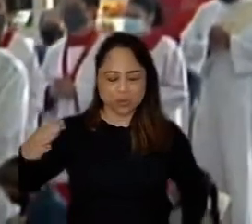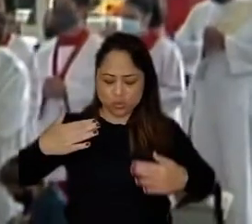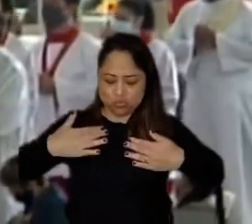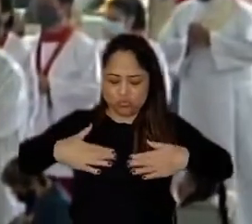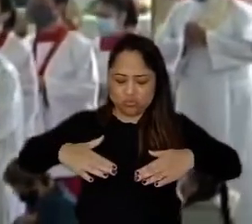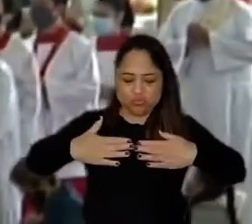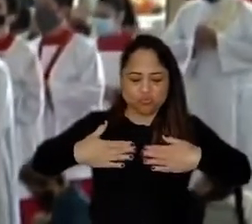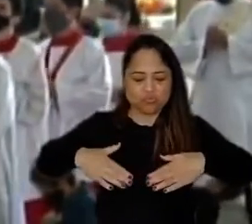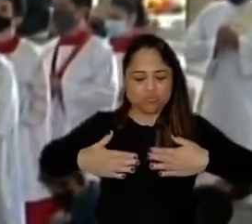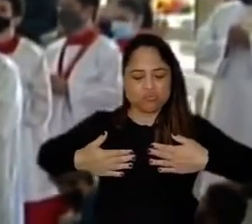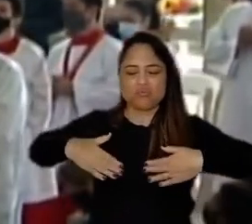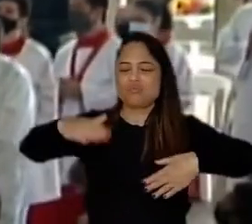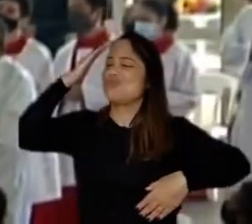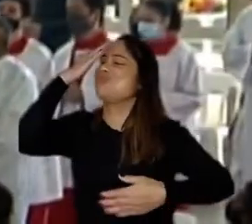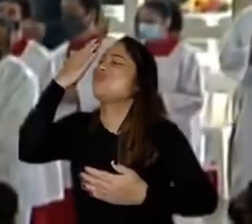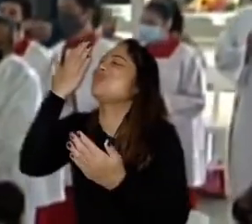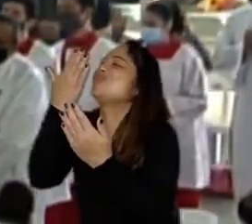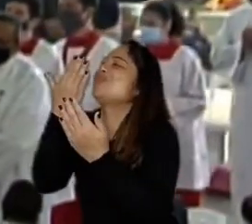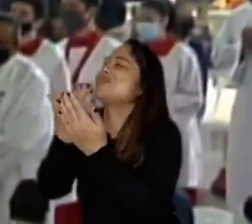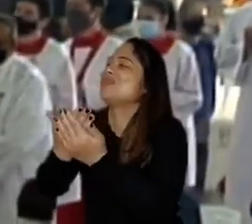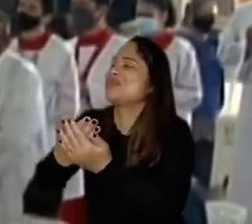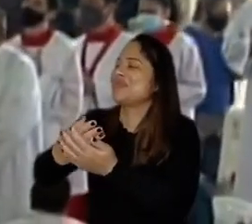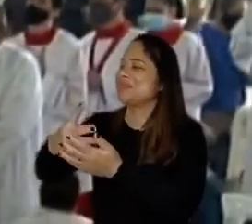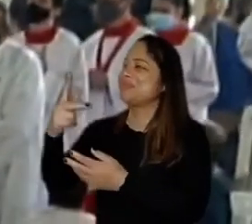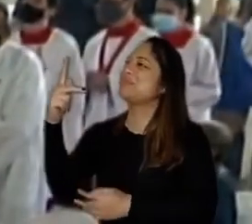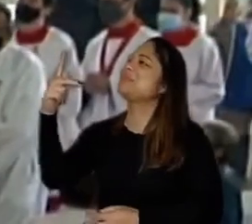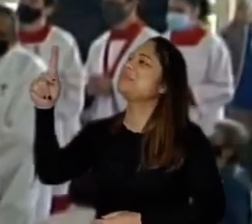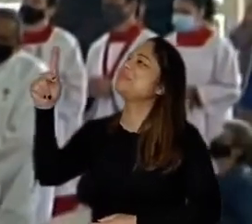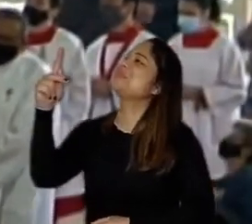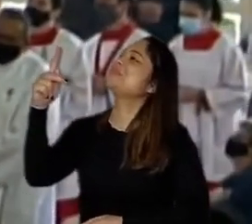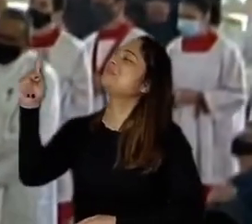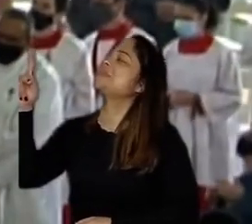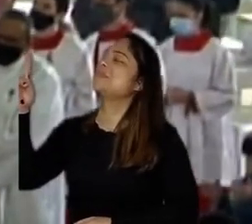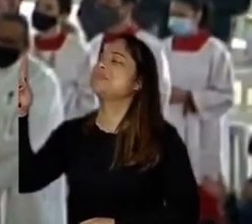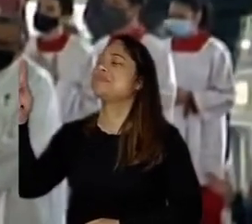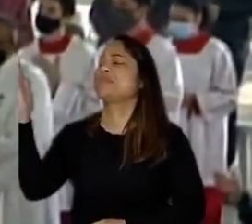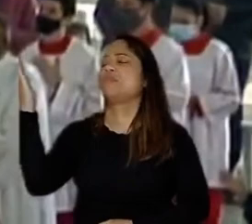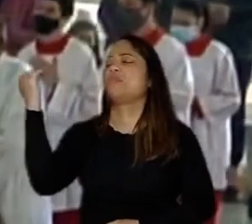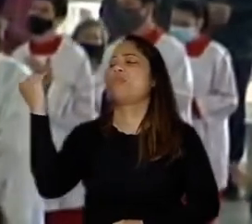e confio em Somente em ti. ti, Senhor.